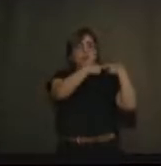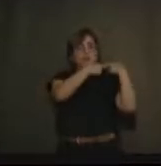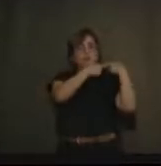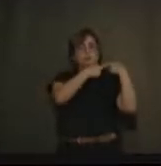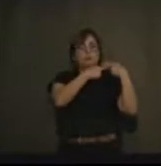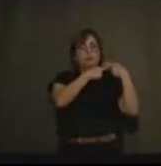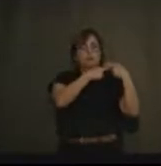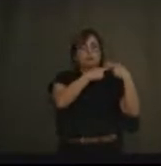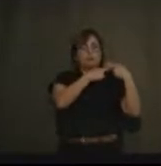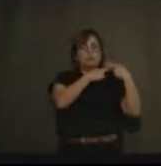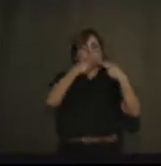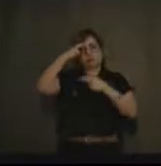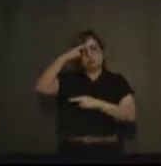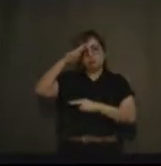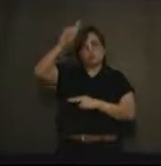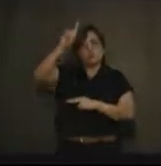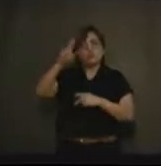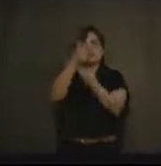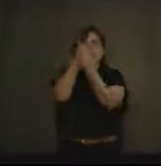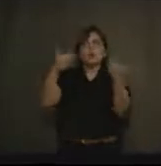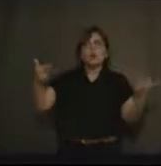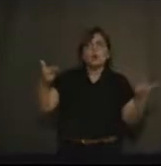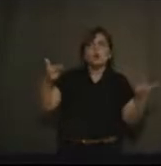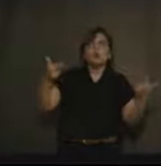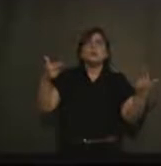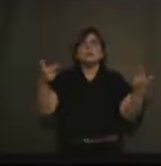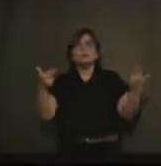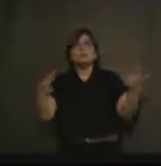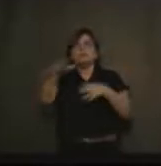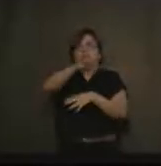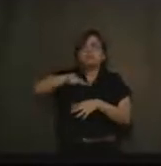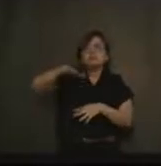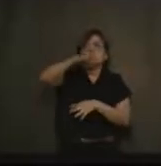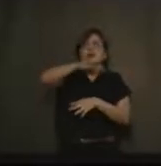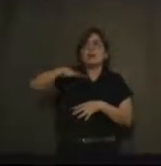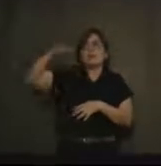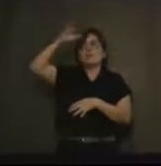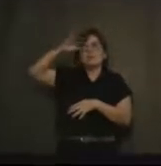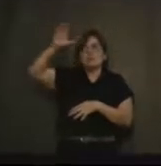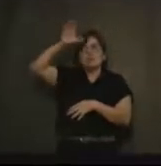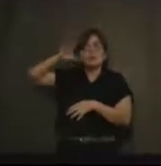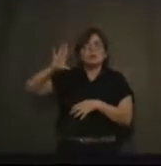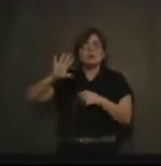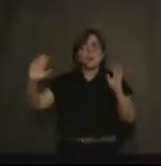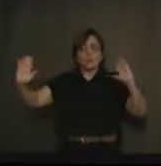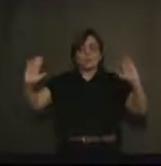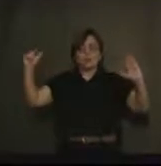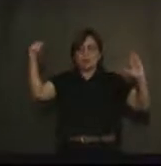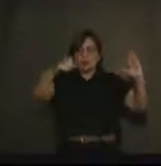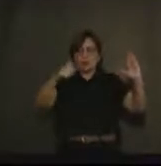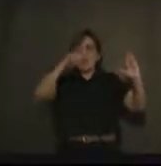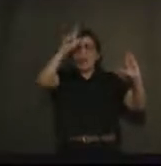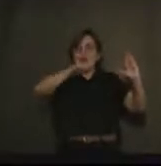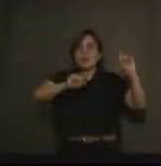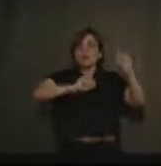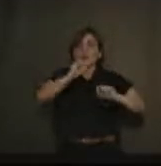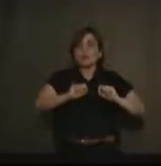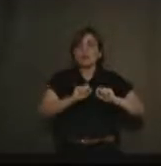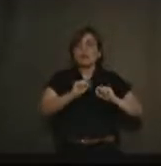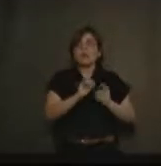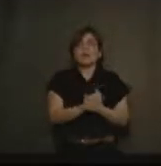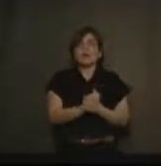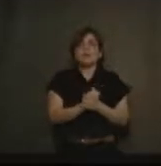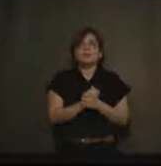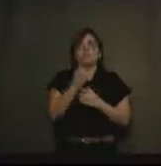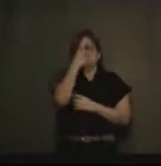centro de algo que no mundo científico da época ia ser uma iniciativa, um